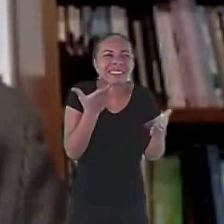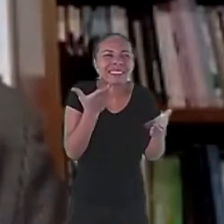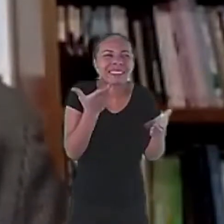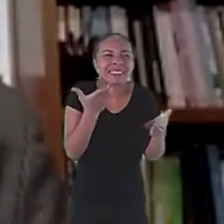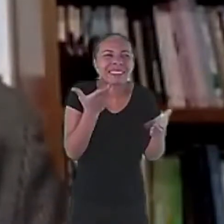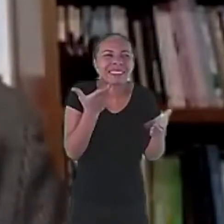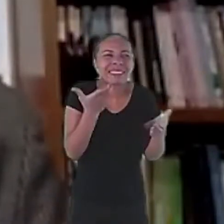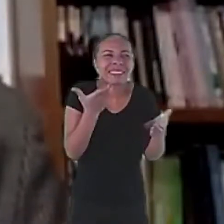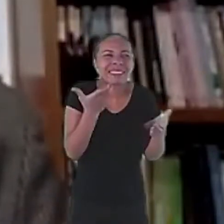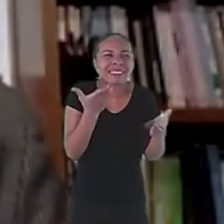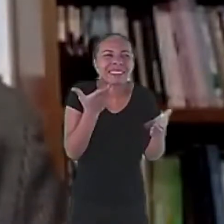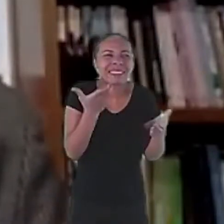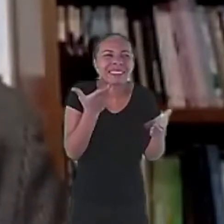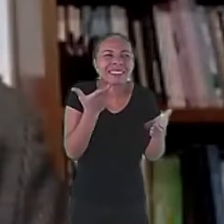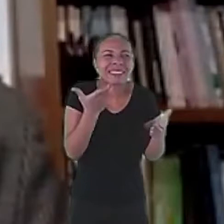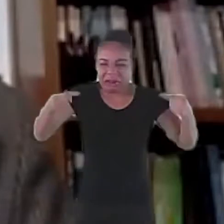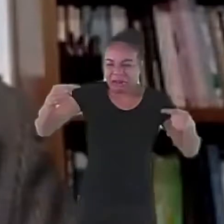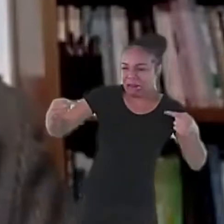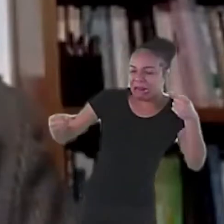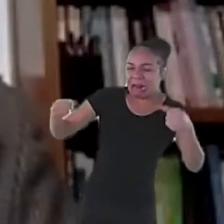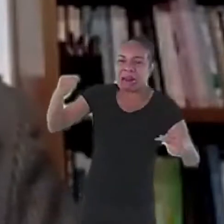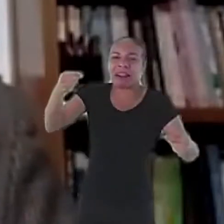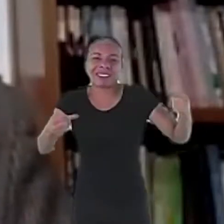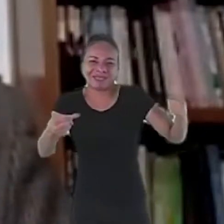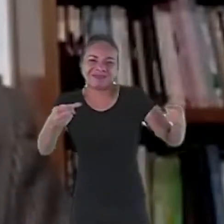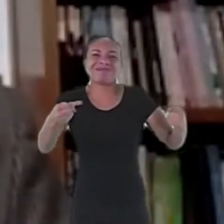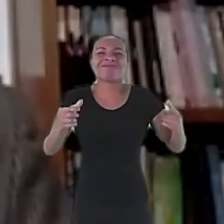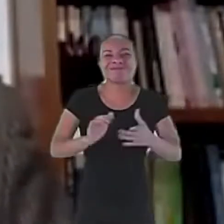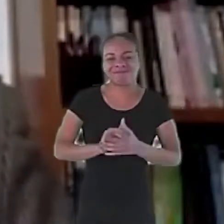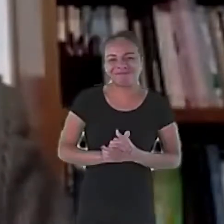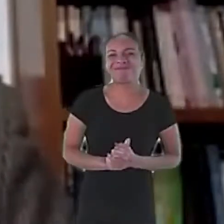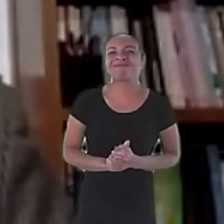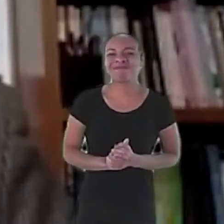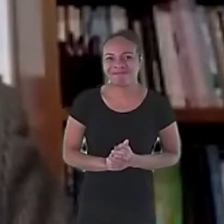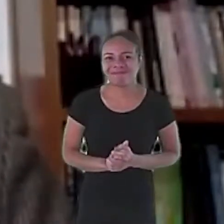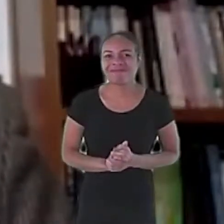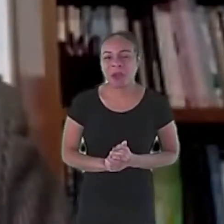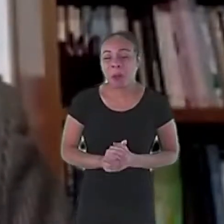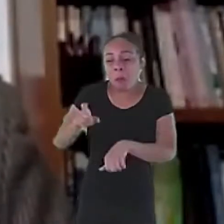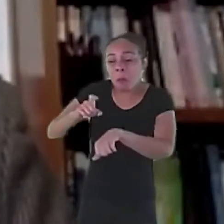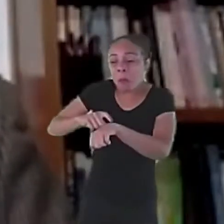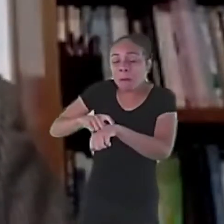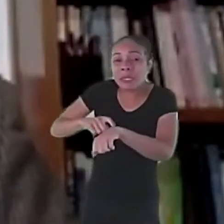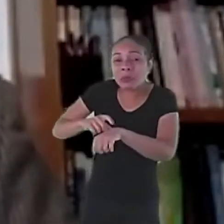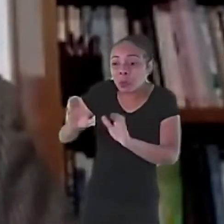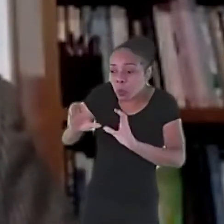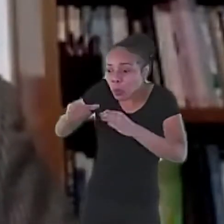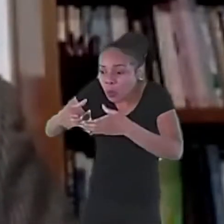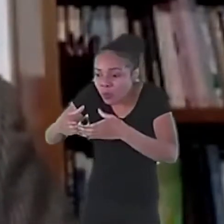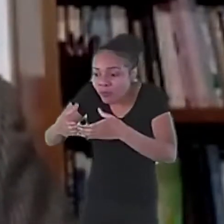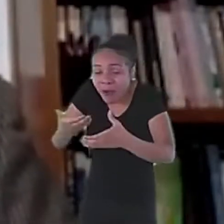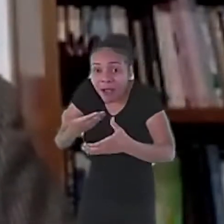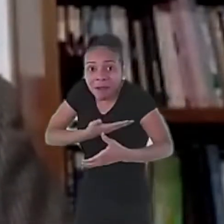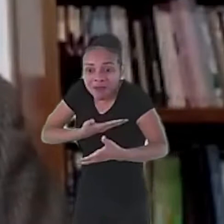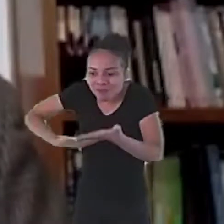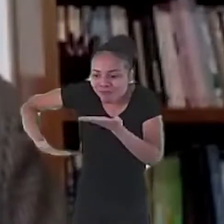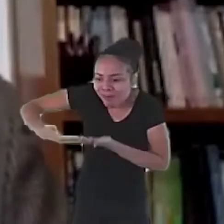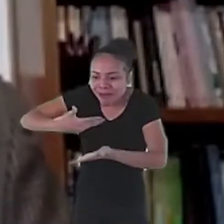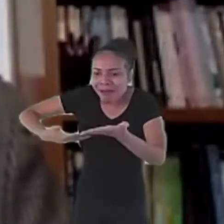criando inimigos ali onde existiam amigos. De modo